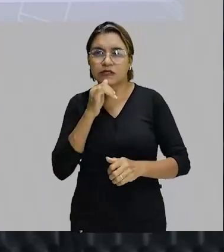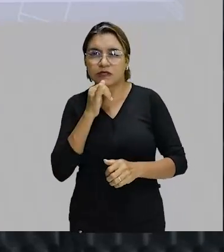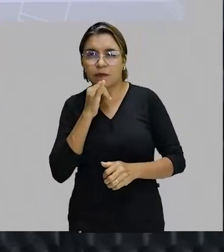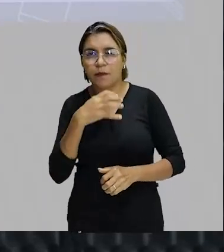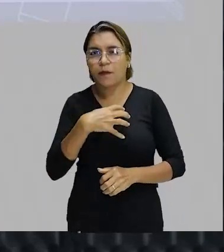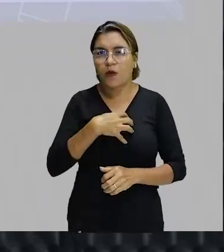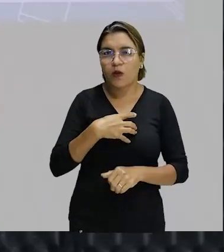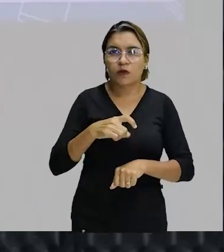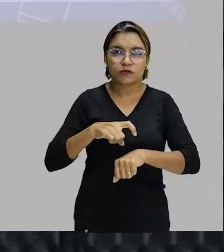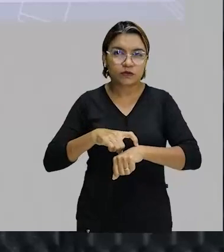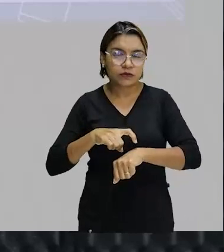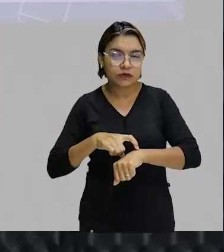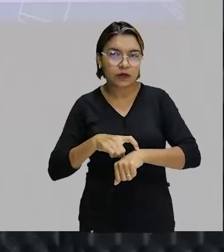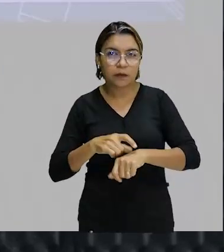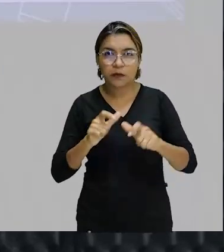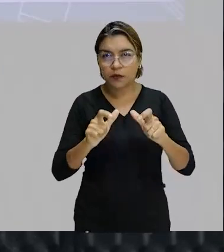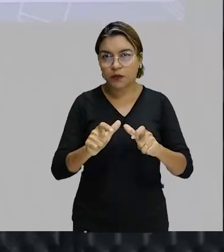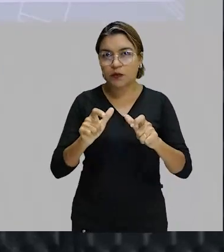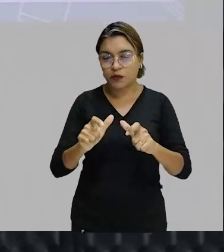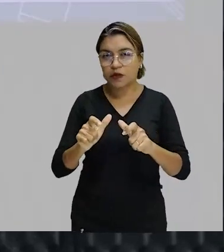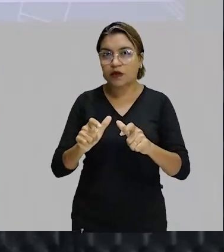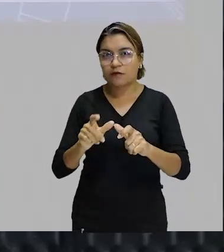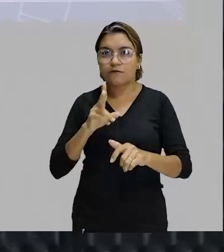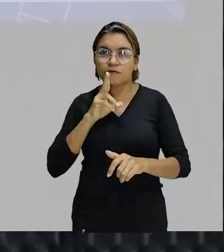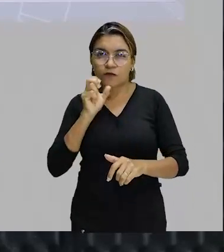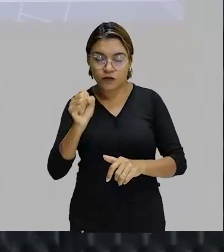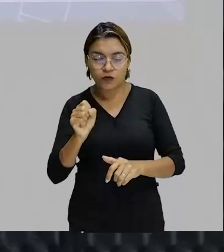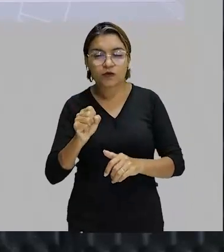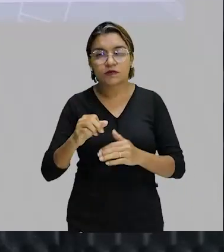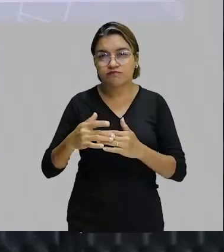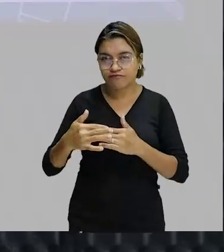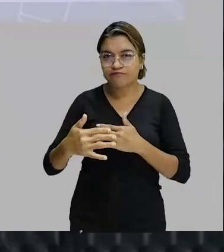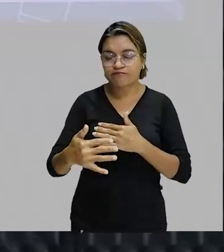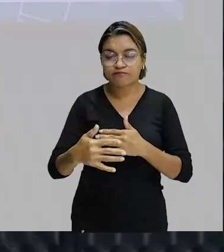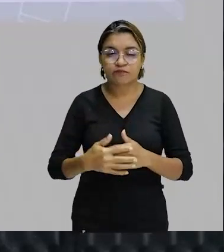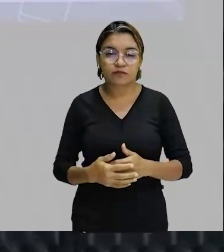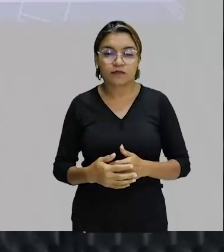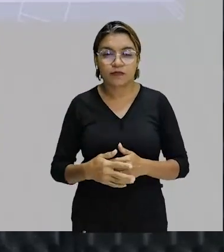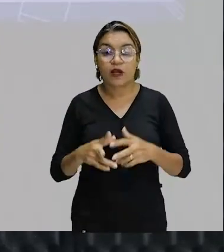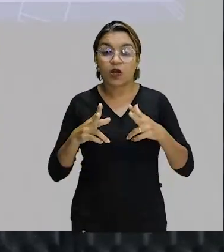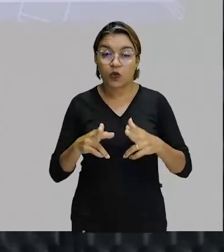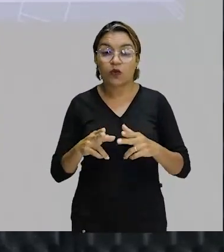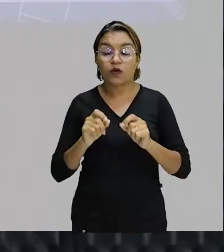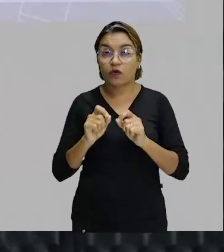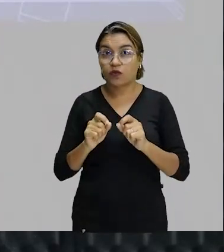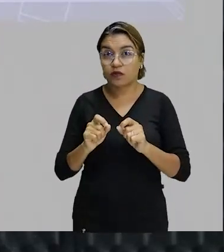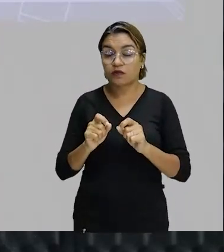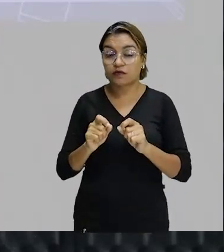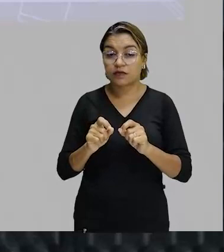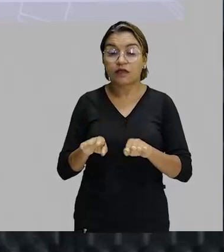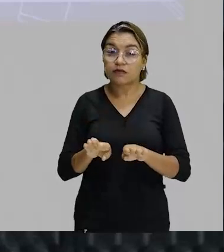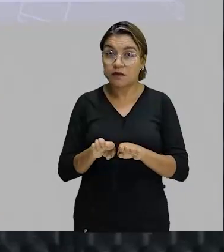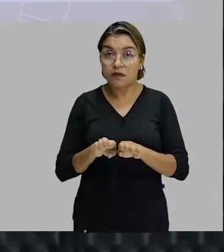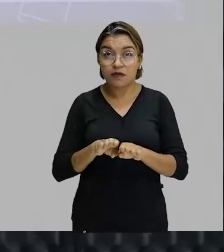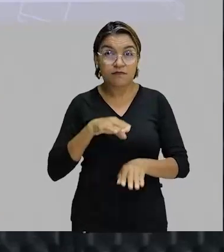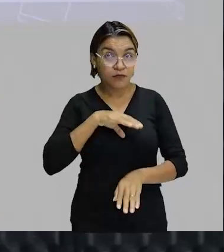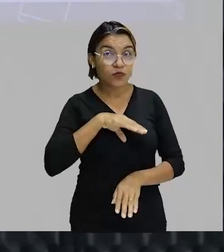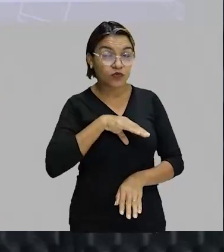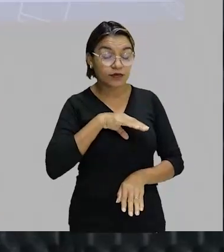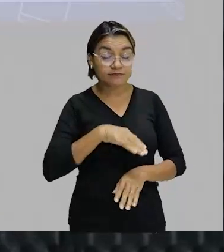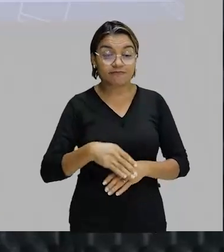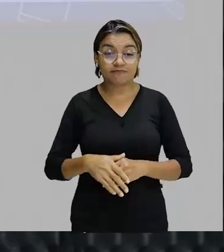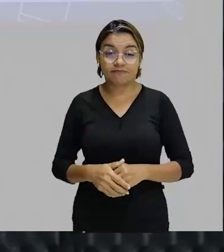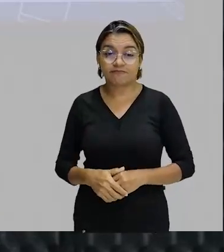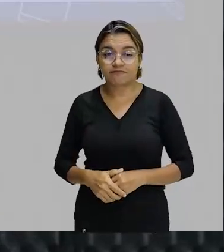modo, tempo, lugar, intensidade e assim por diante. Da mesma forma que nós temos também em língua portuguesa.